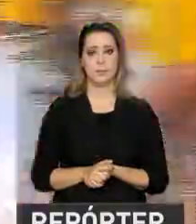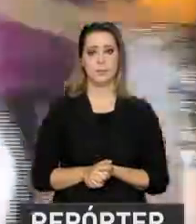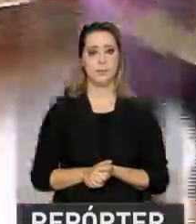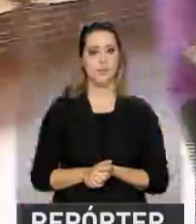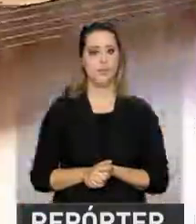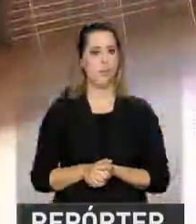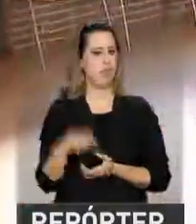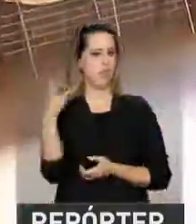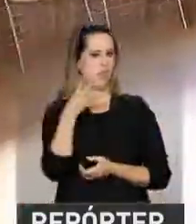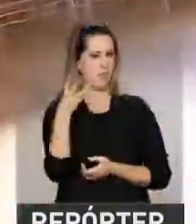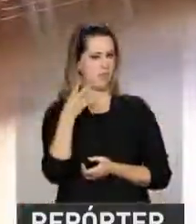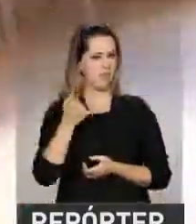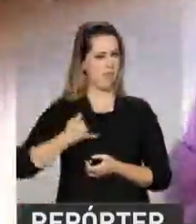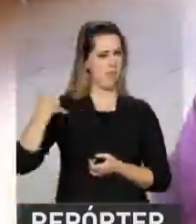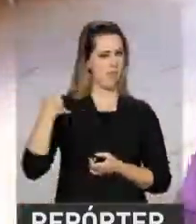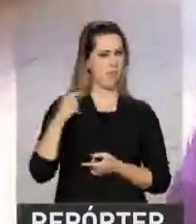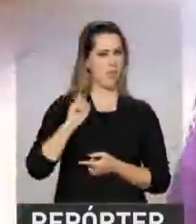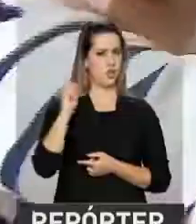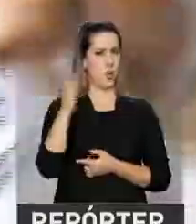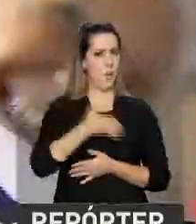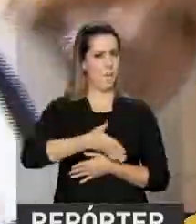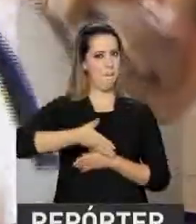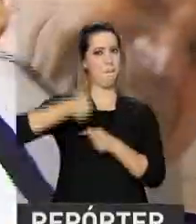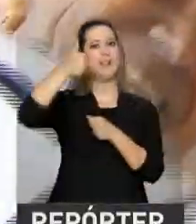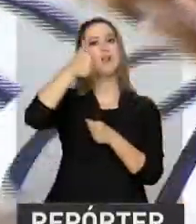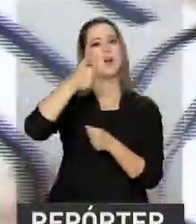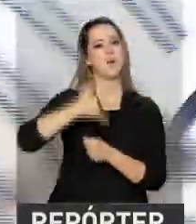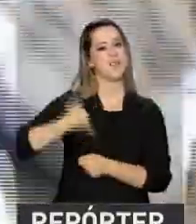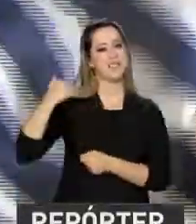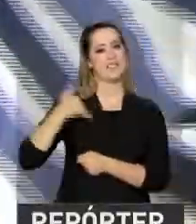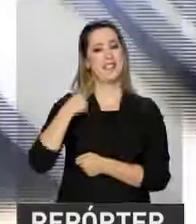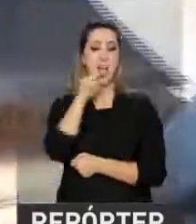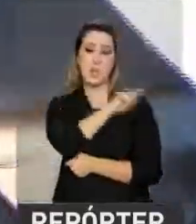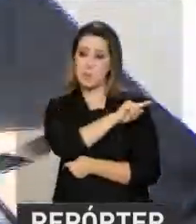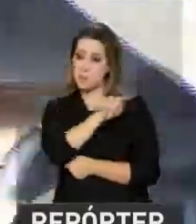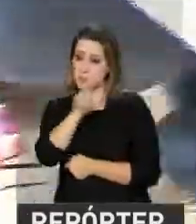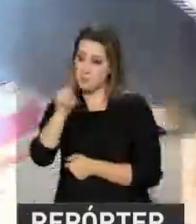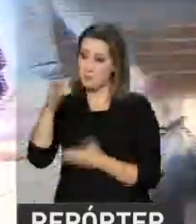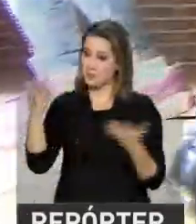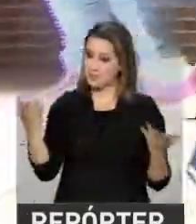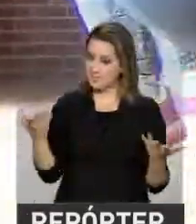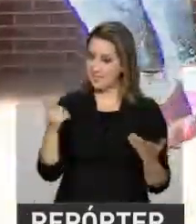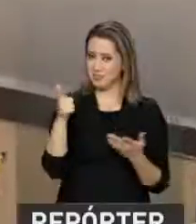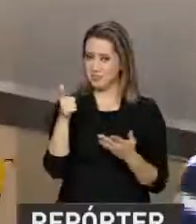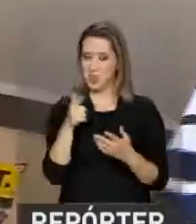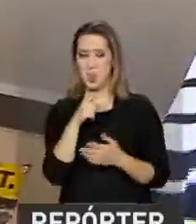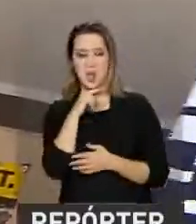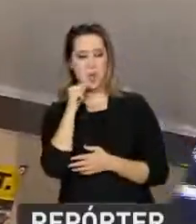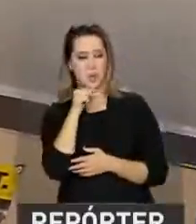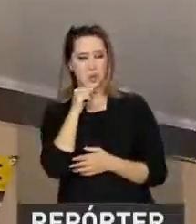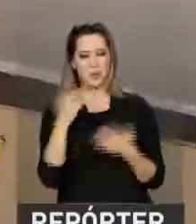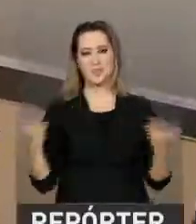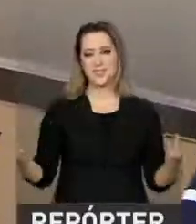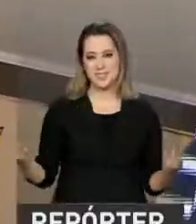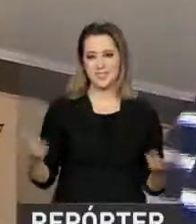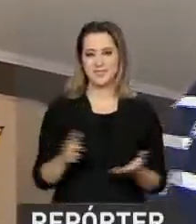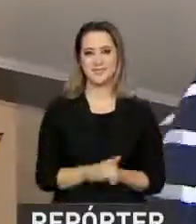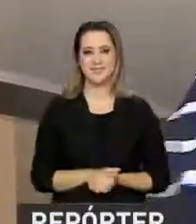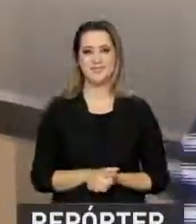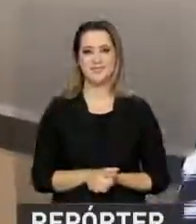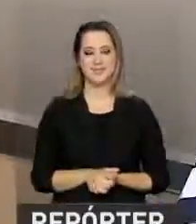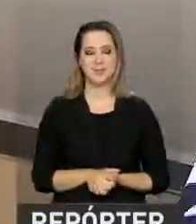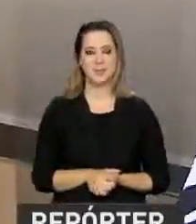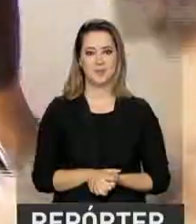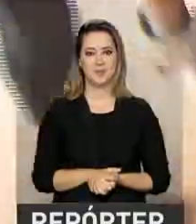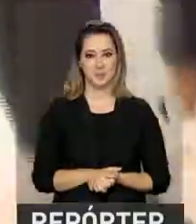Terceira idade ou melhor idade? Para esse pessoal, nenhuma dúvida.